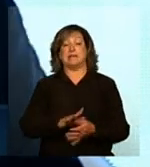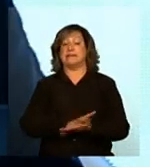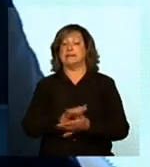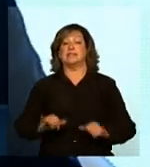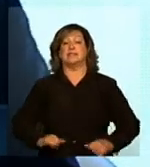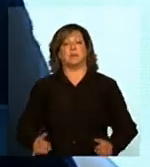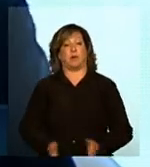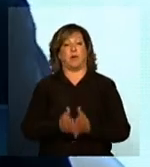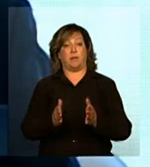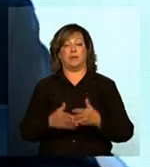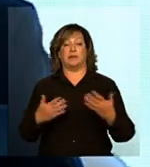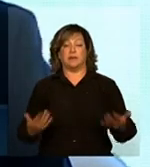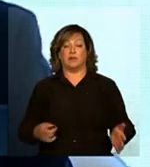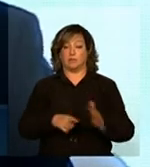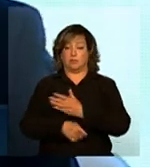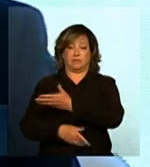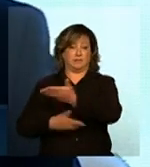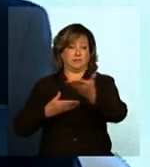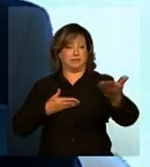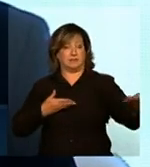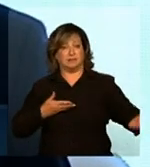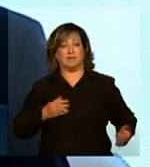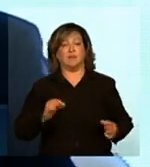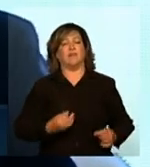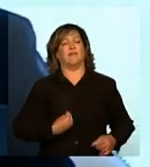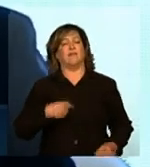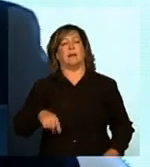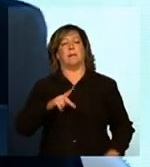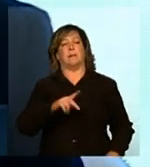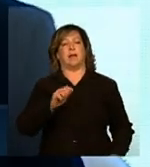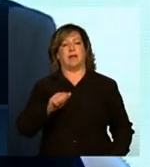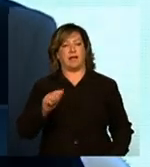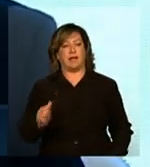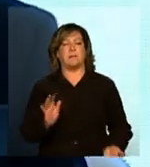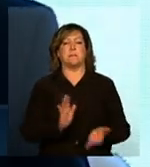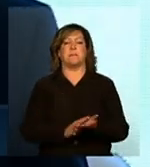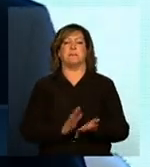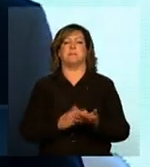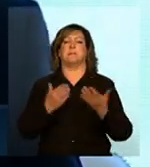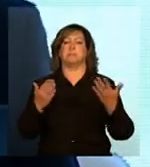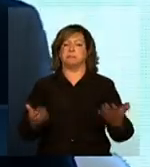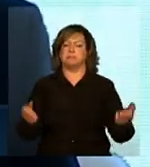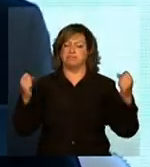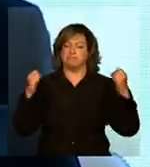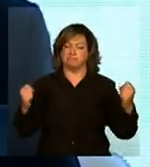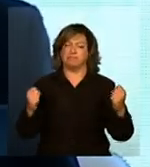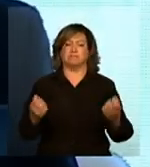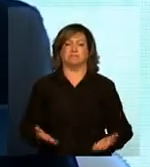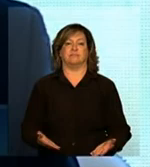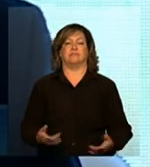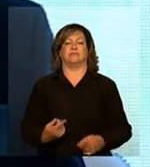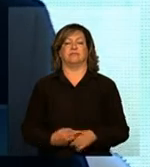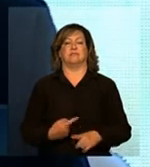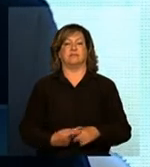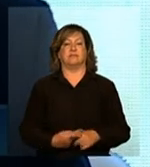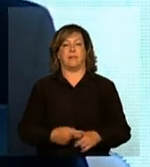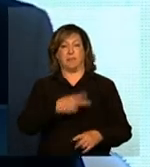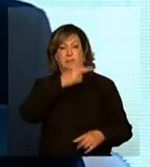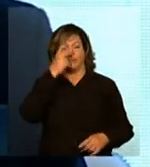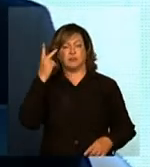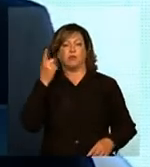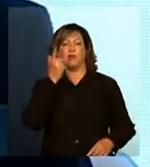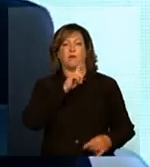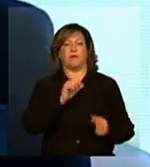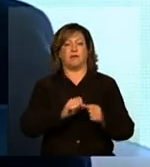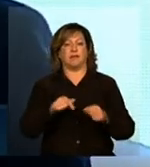pobreza. Então, companheiros e companheiras, por tudo isso, viva o PAA, parabéns a todos os companheiros e companheiras que viabilizaram